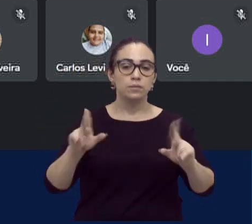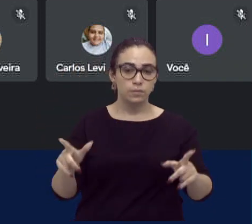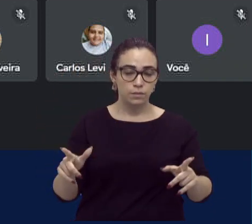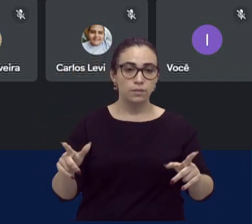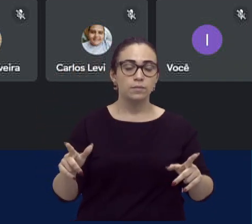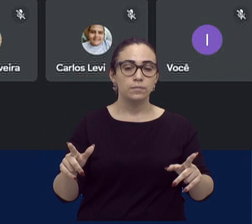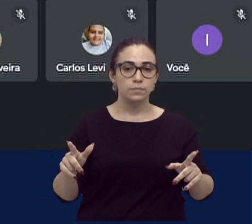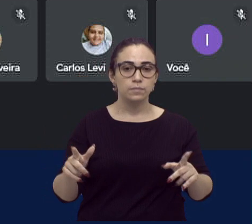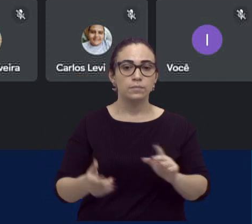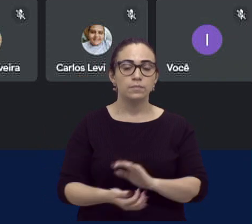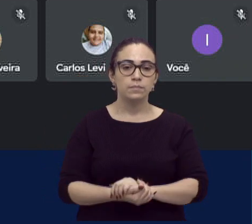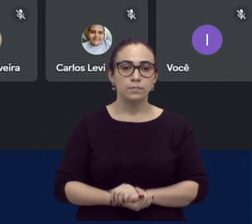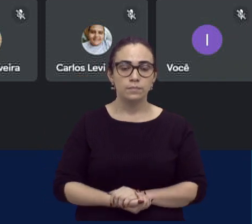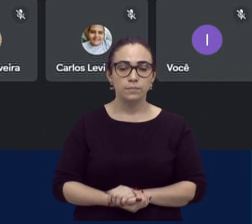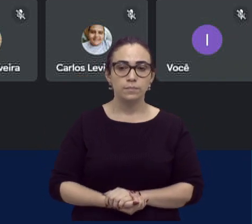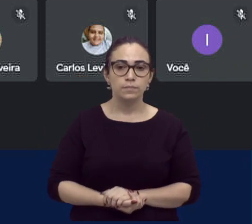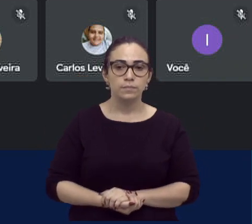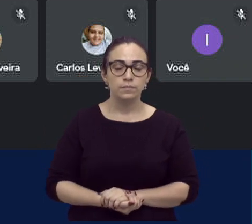vivenciar uma mesma data.